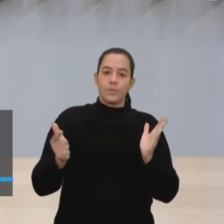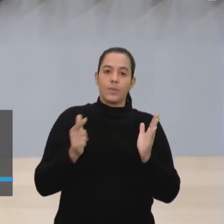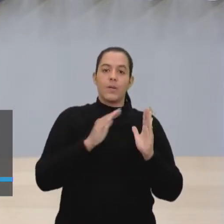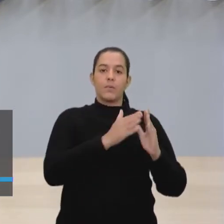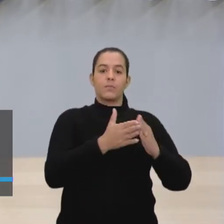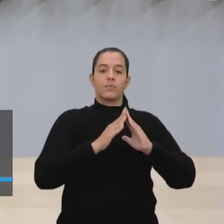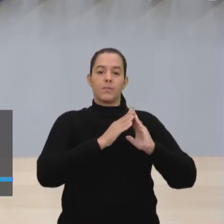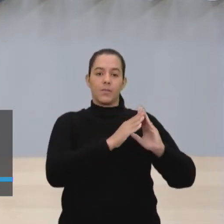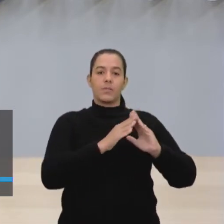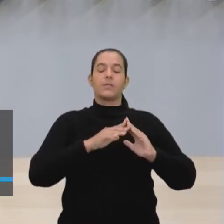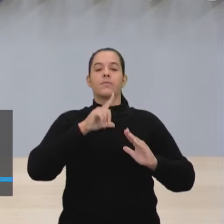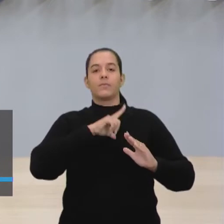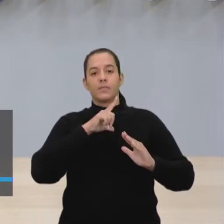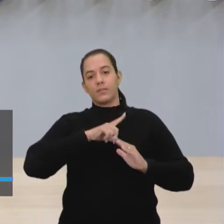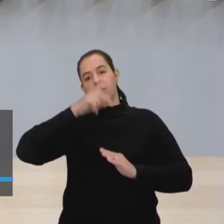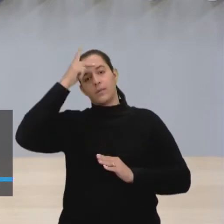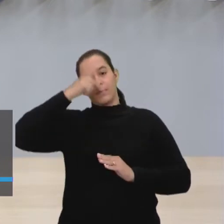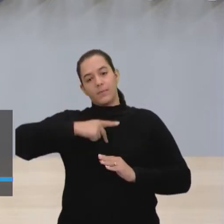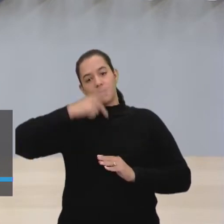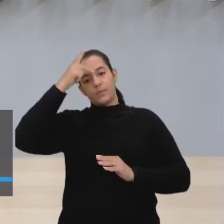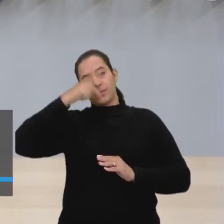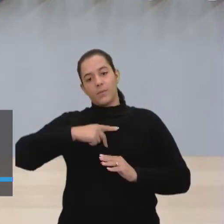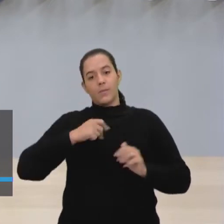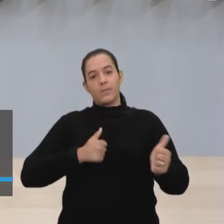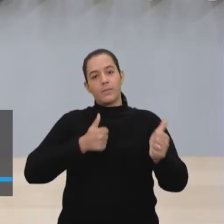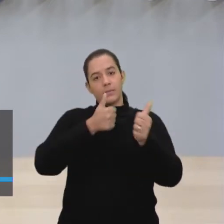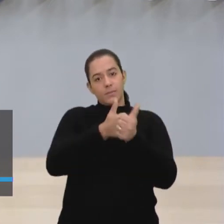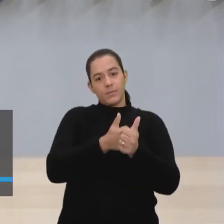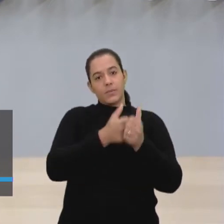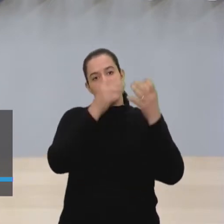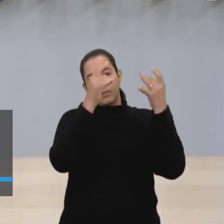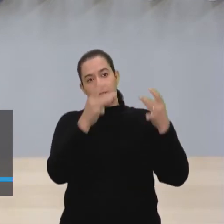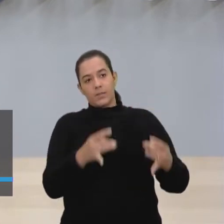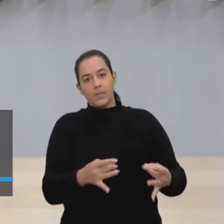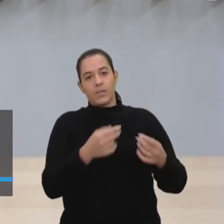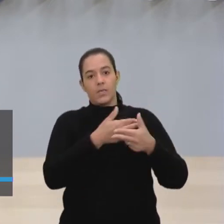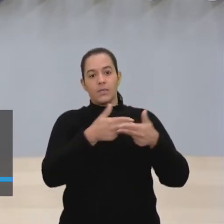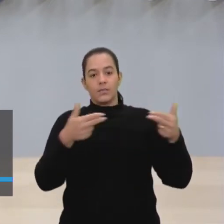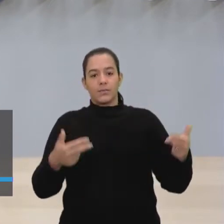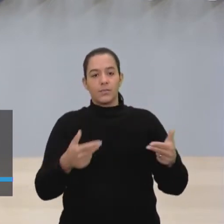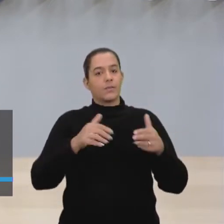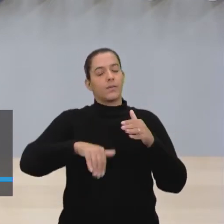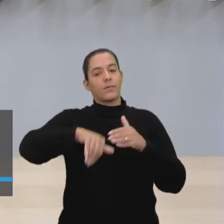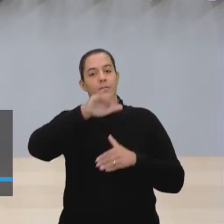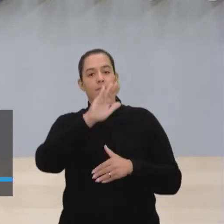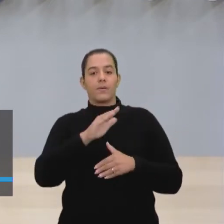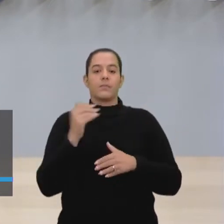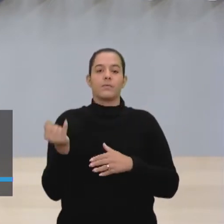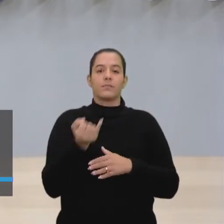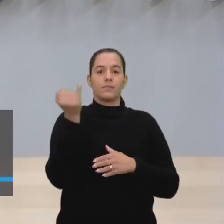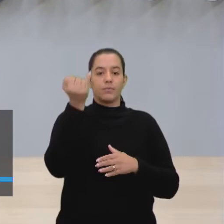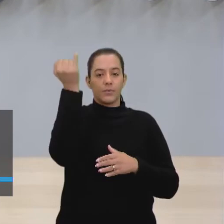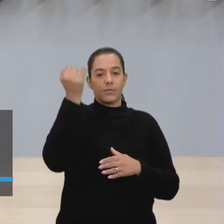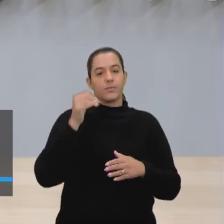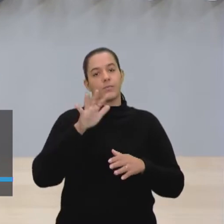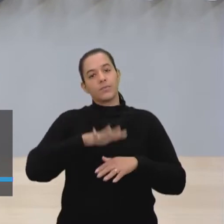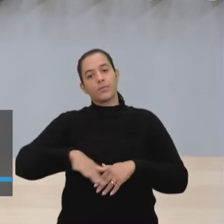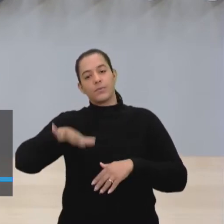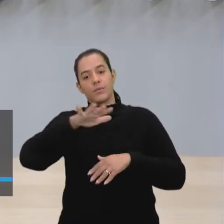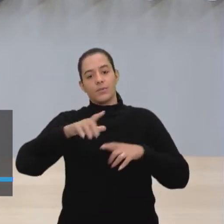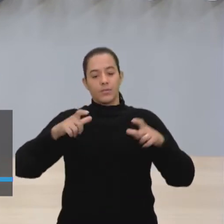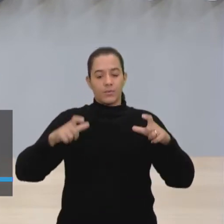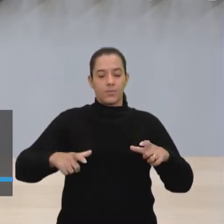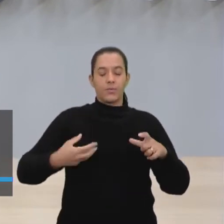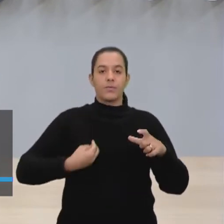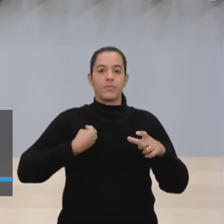ser bem pessoal, tentar ser bem mais próximo e detalhar as questões que são mais pertinentes ao ambiente de